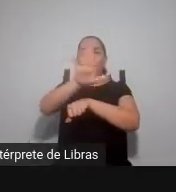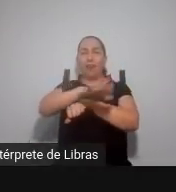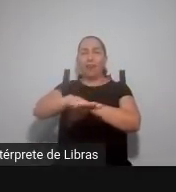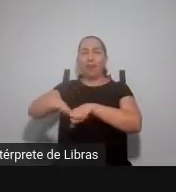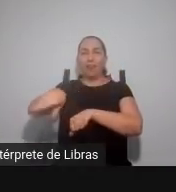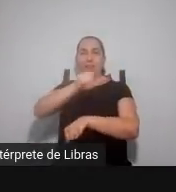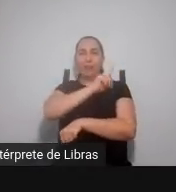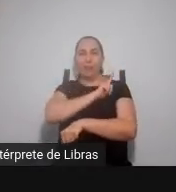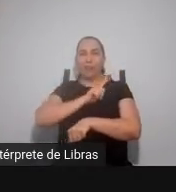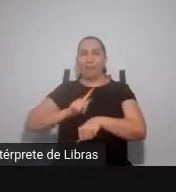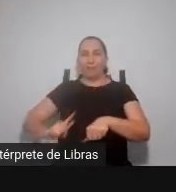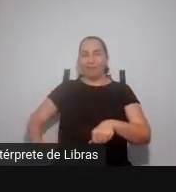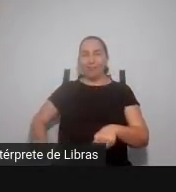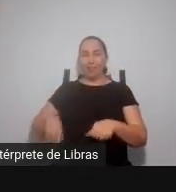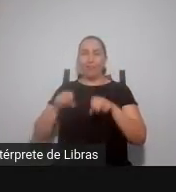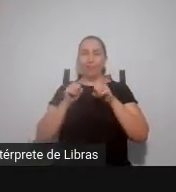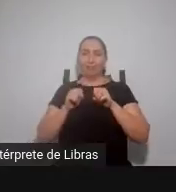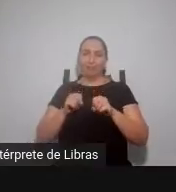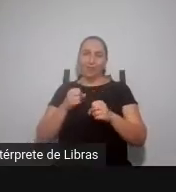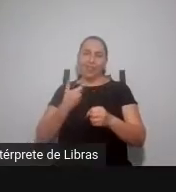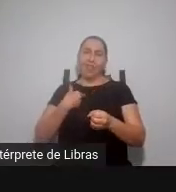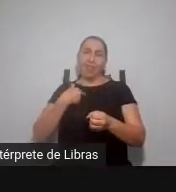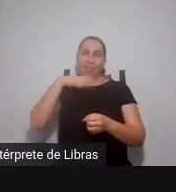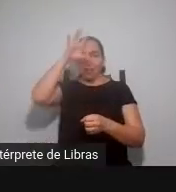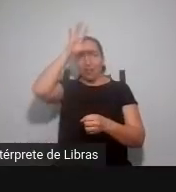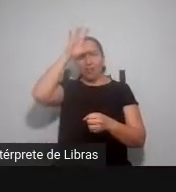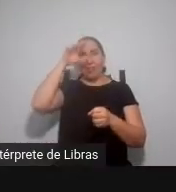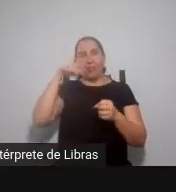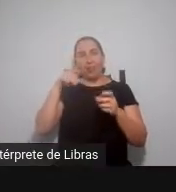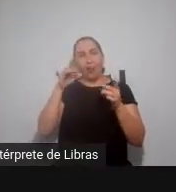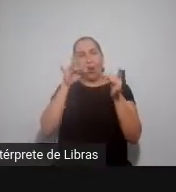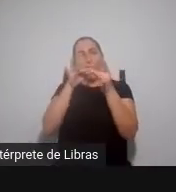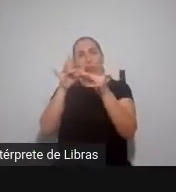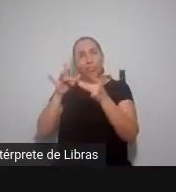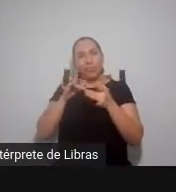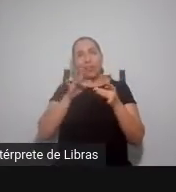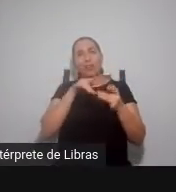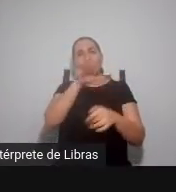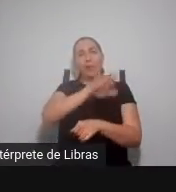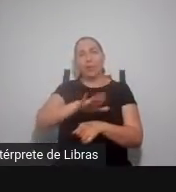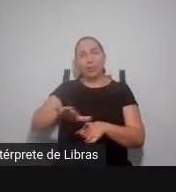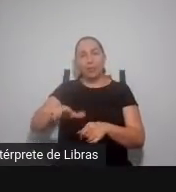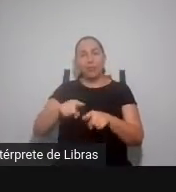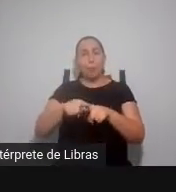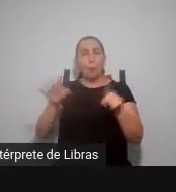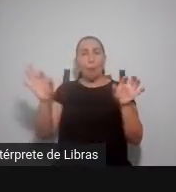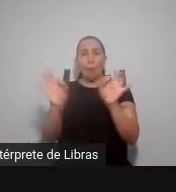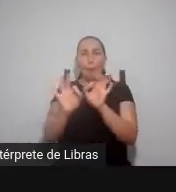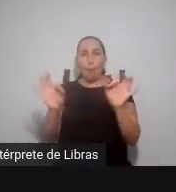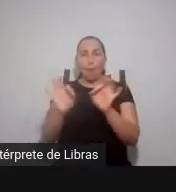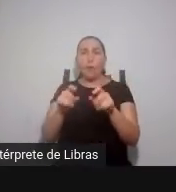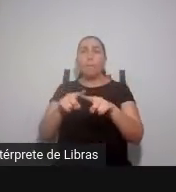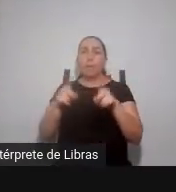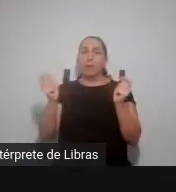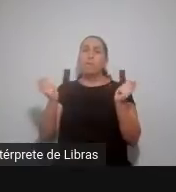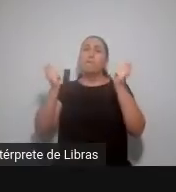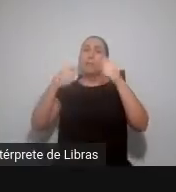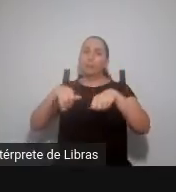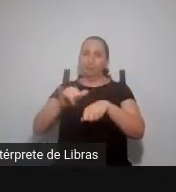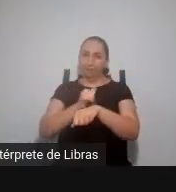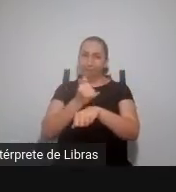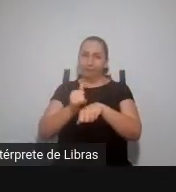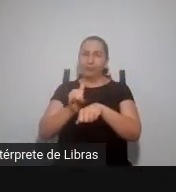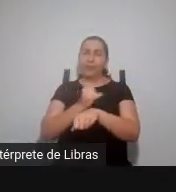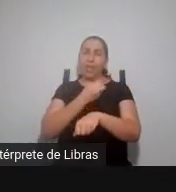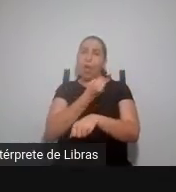público, apesar da gente não estar diariamente em contato com eles, né? E algumas maneiras, e em alguns